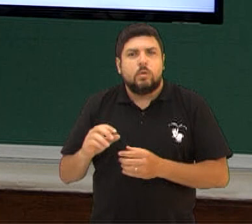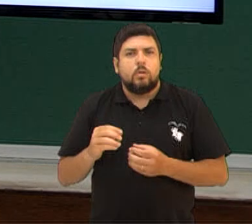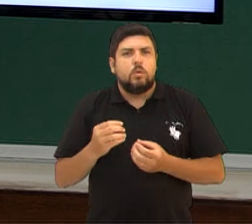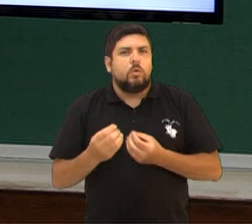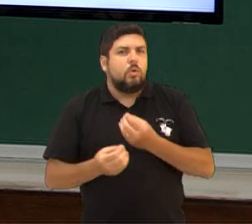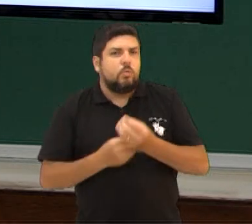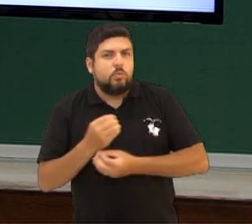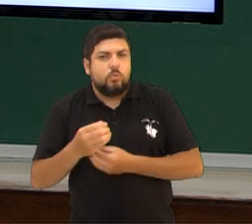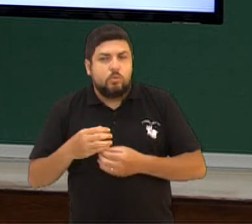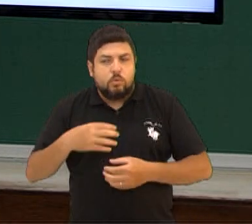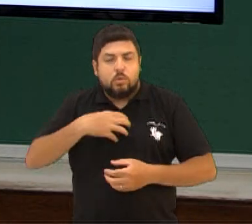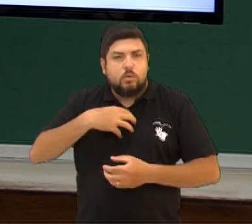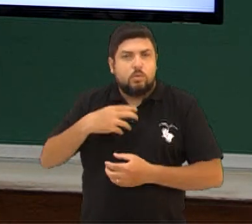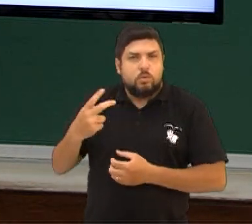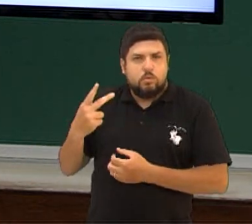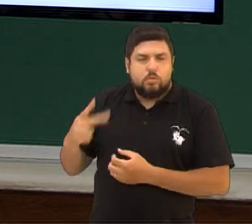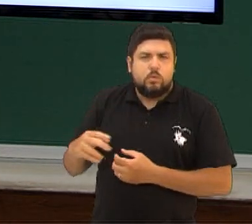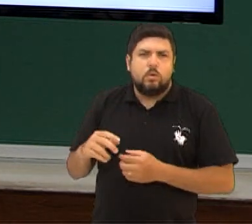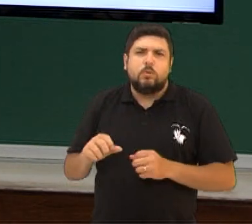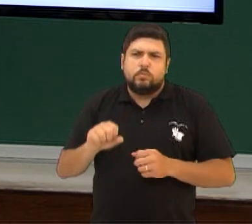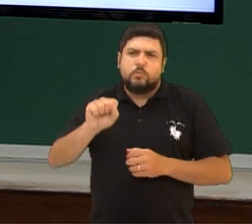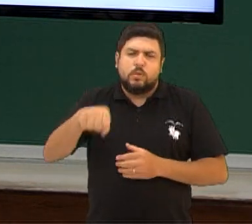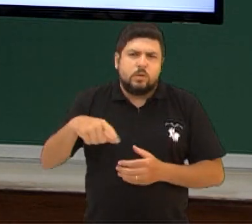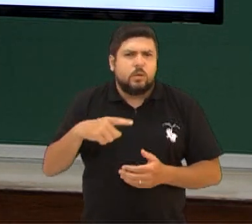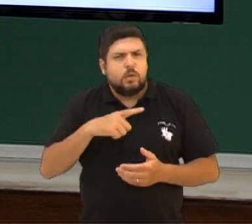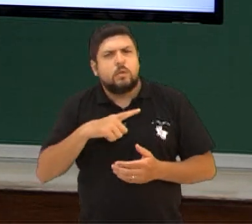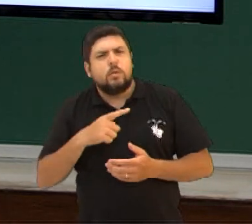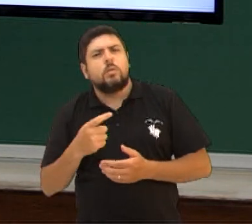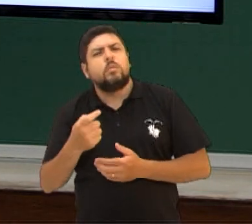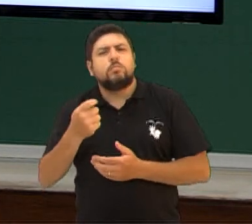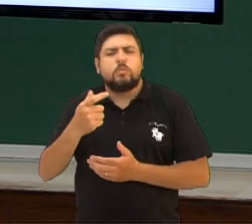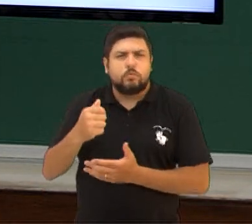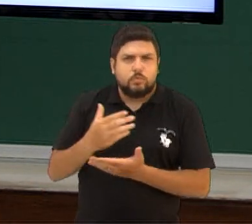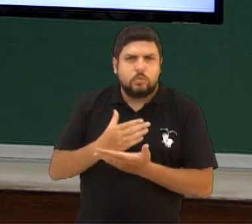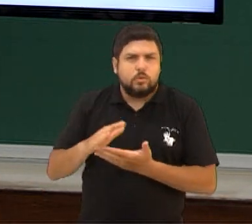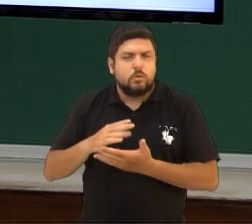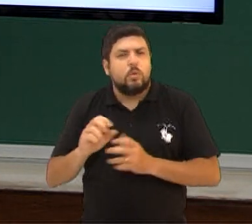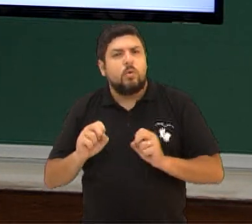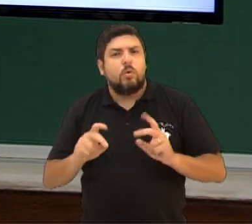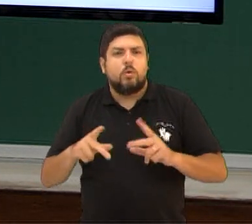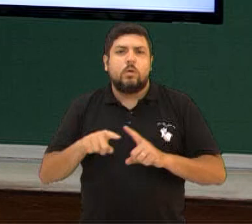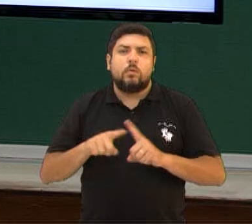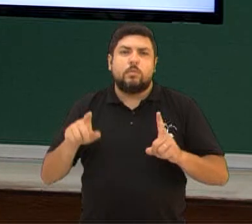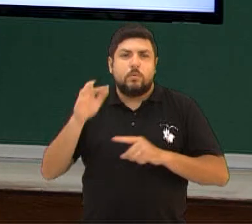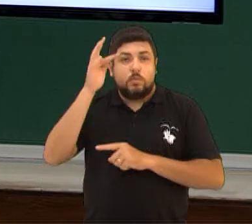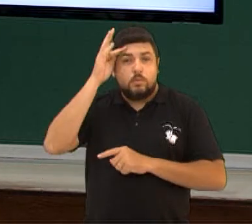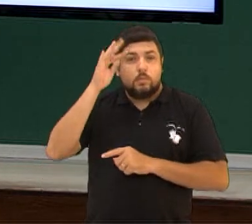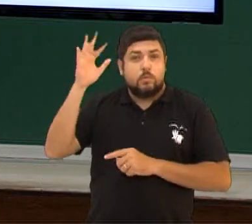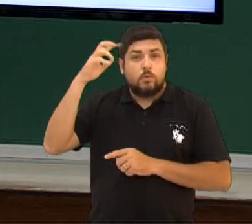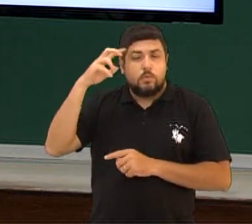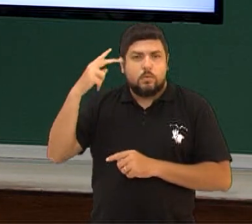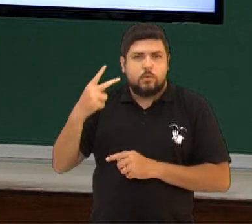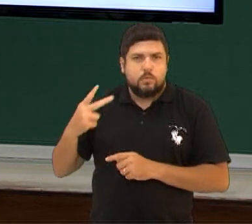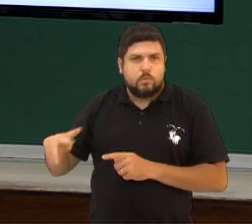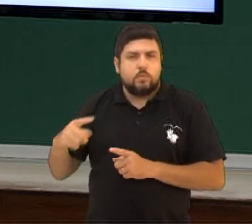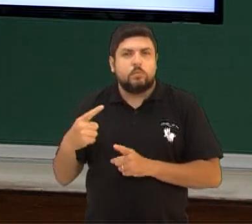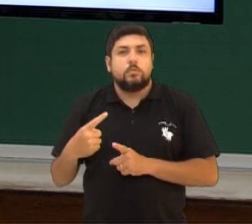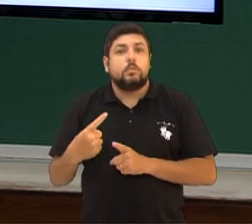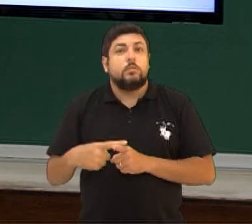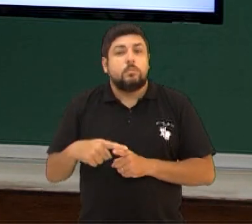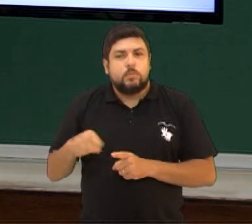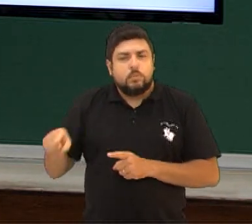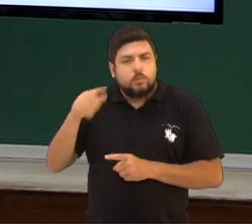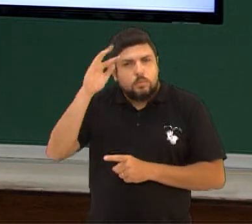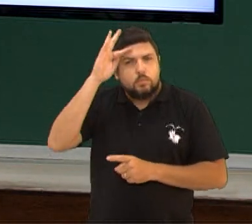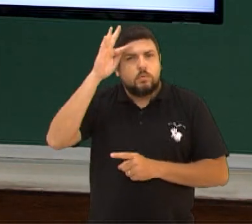interpretar o Hegel, sim, será excludente, é da filosofia dele. Por quê? Ele faz uma filosofia da